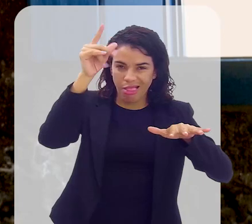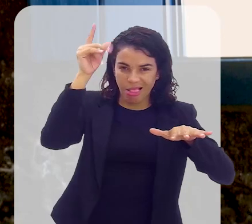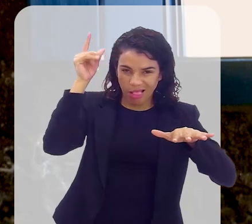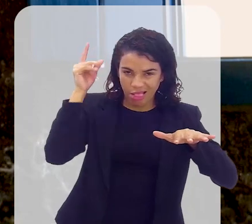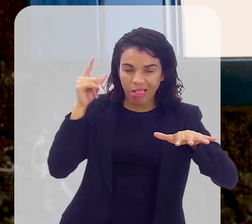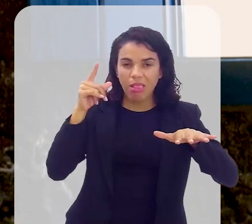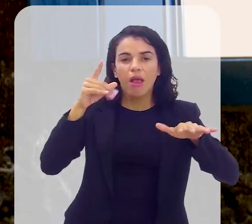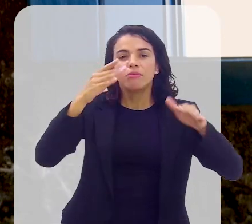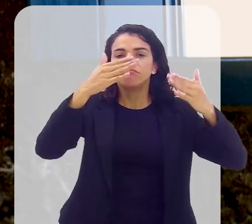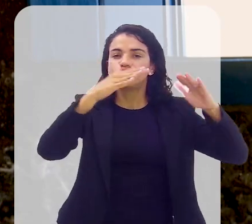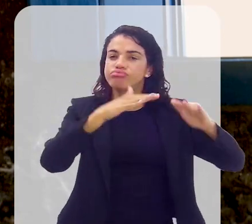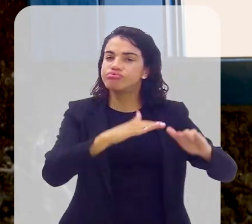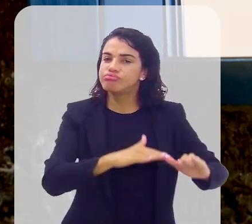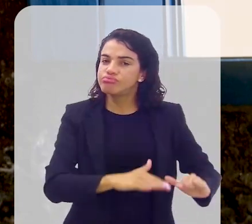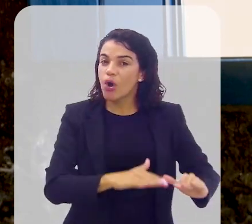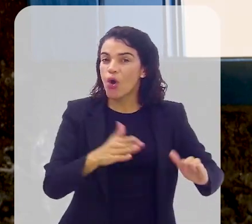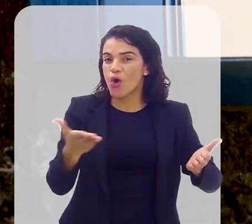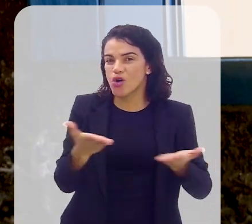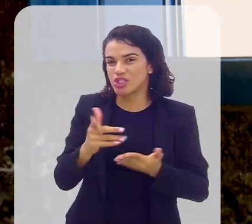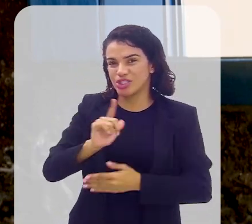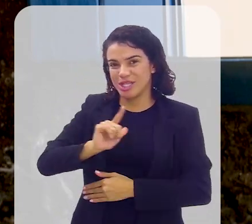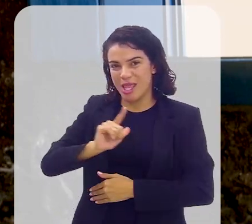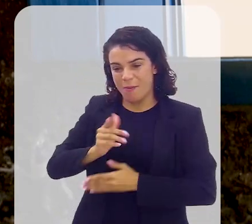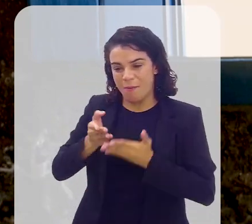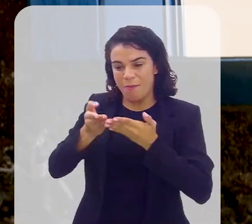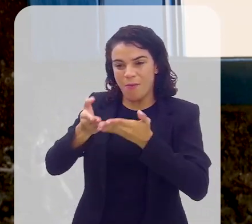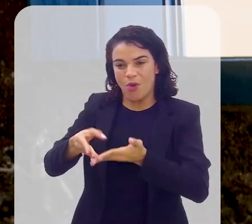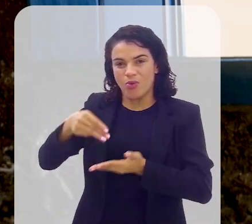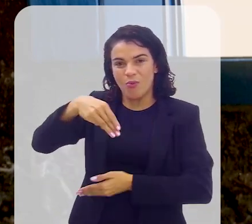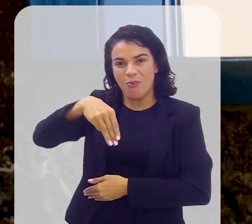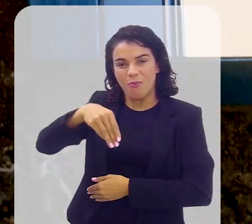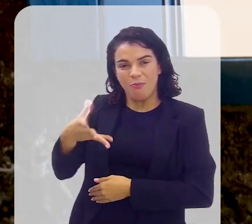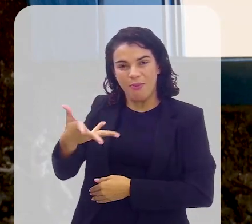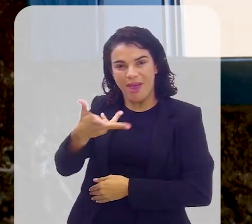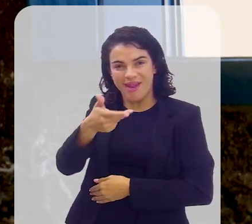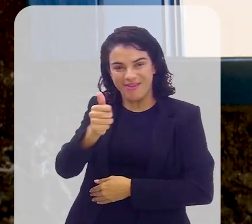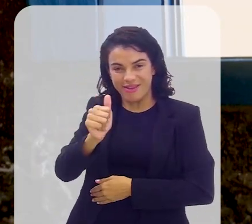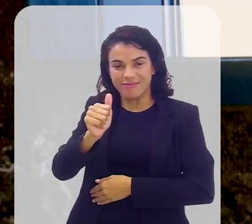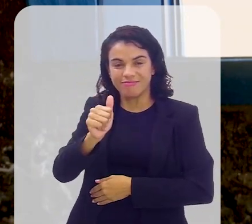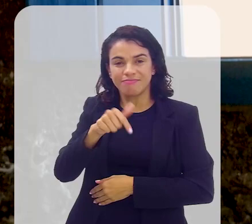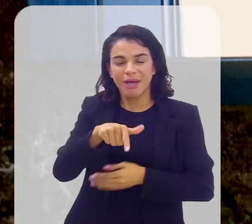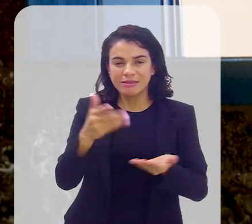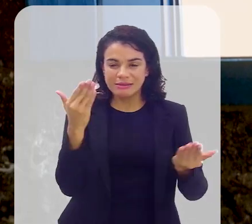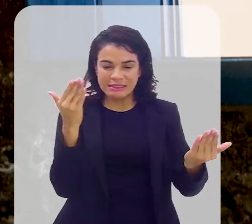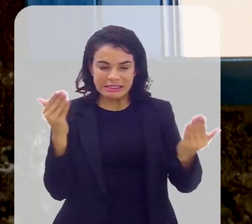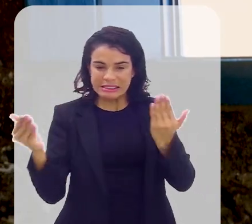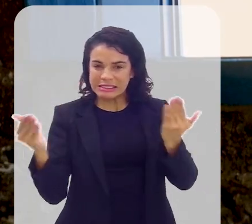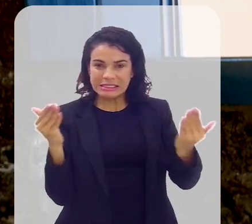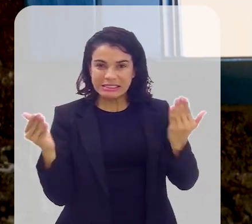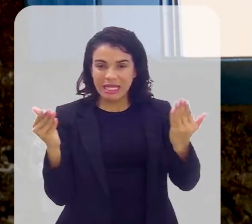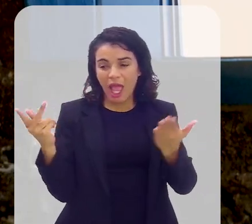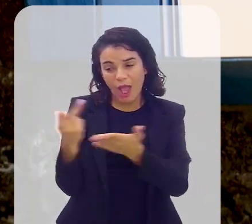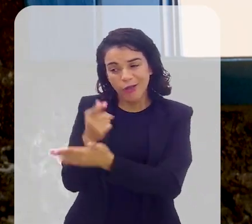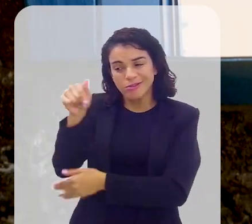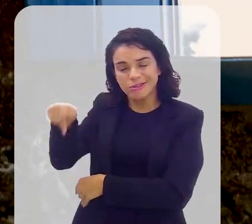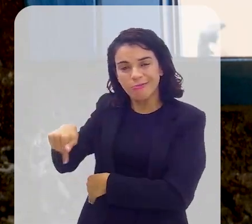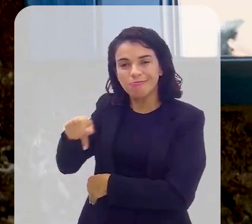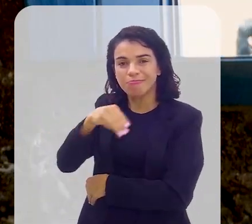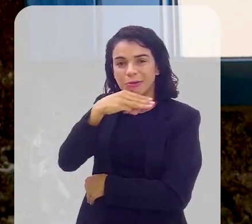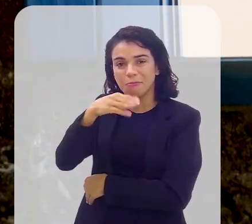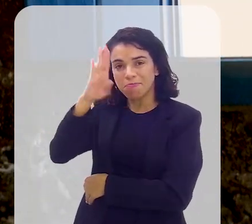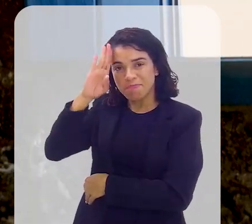havia lá, nos áureos tempos dos embarques, caiu bastante. Hoje nós temos o Porto Maravilha. Mas o grande movimento, a efervescência do Porto da Praça